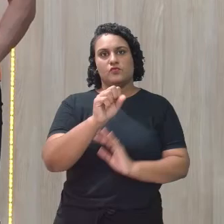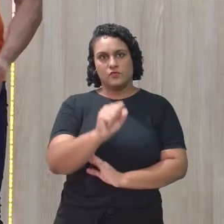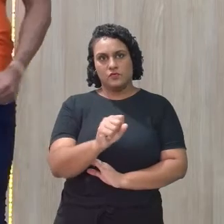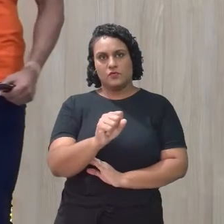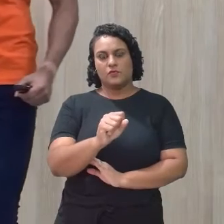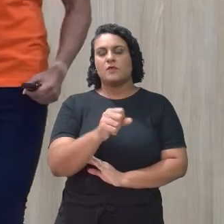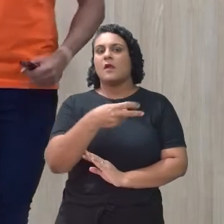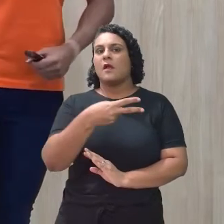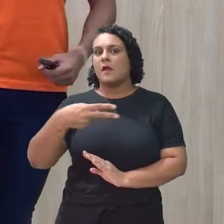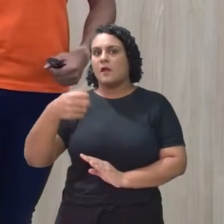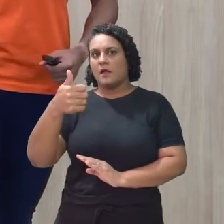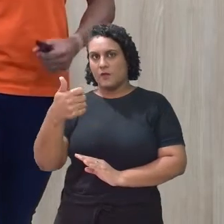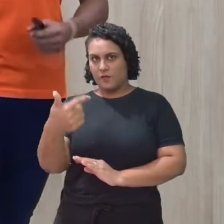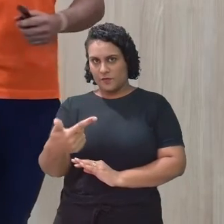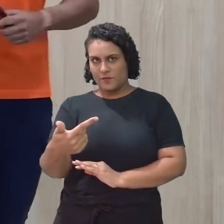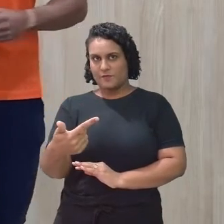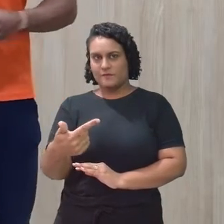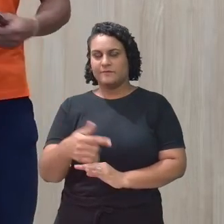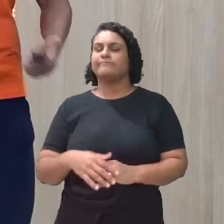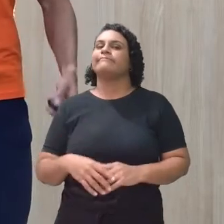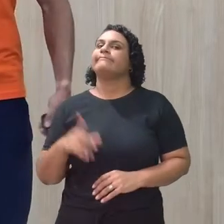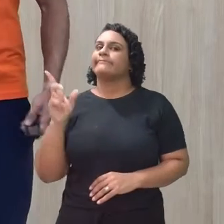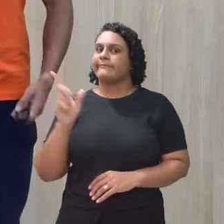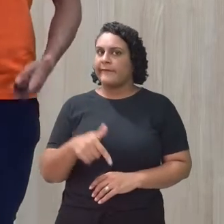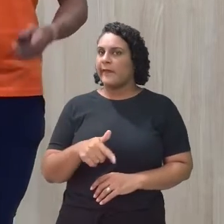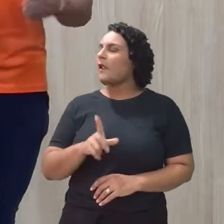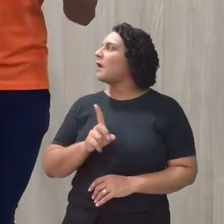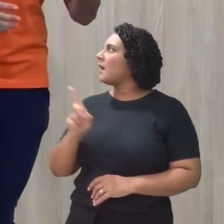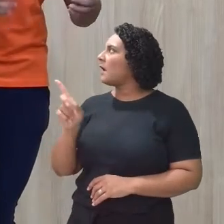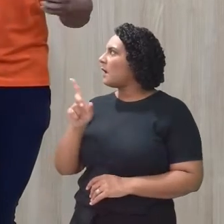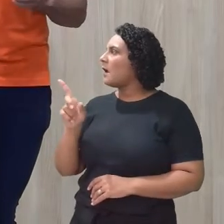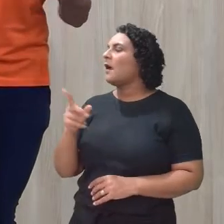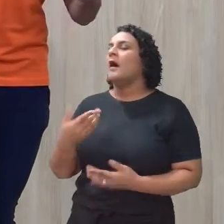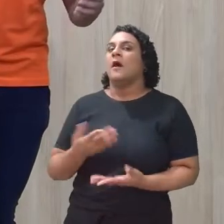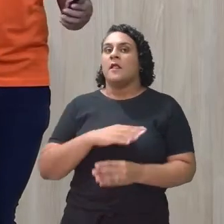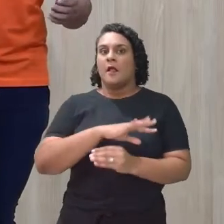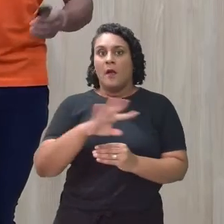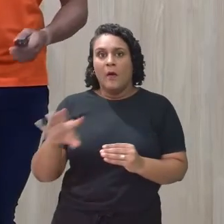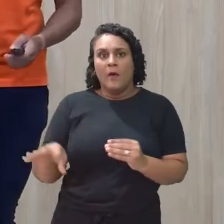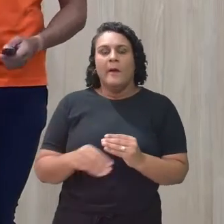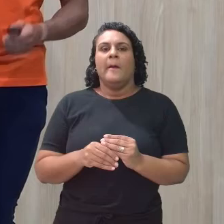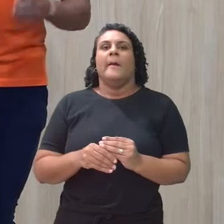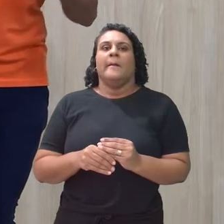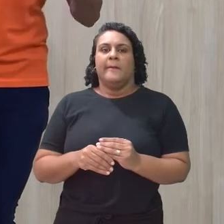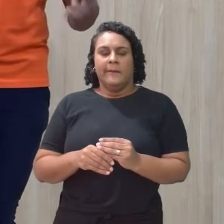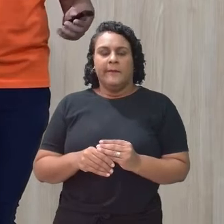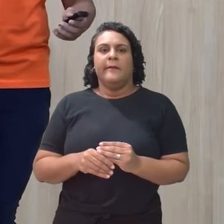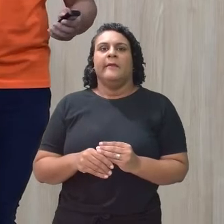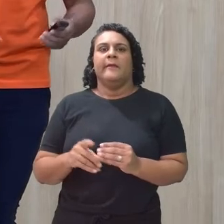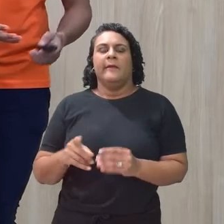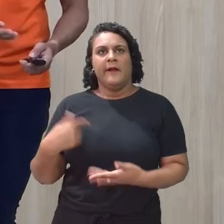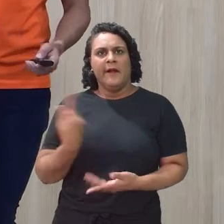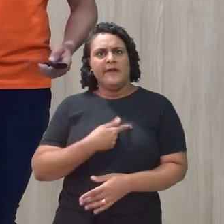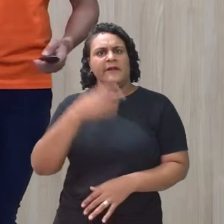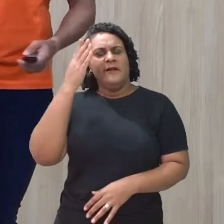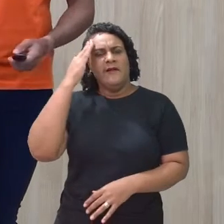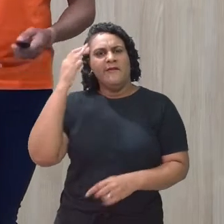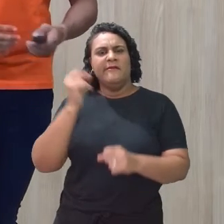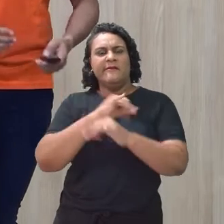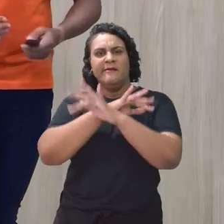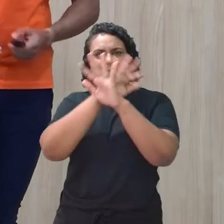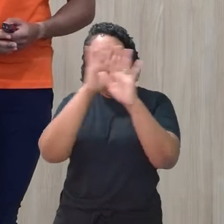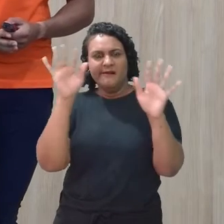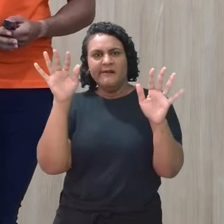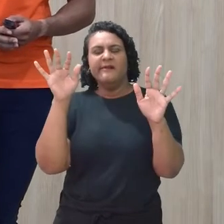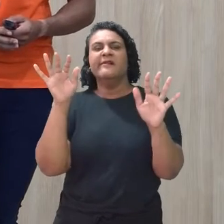20 menos o 8. Então, é essa questão aí de complementação, tá? Que a gente dá para entender